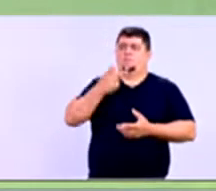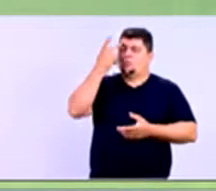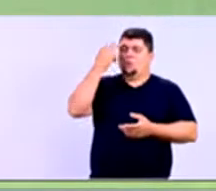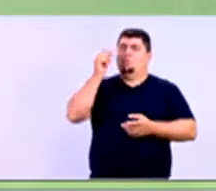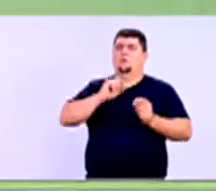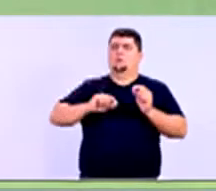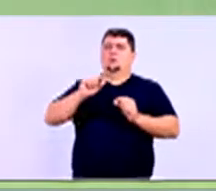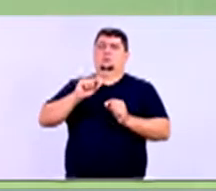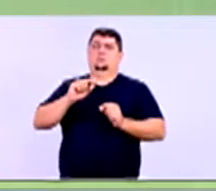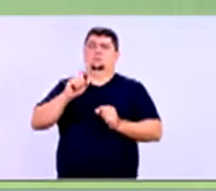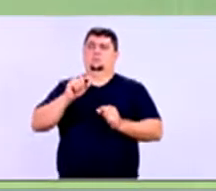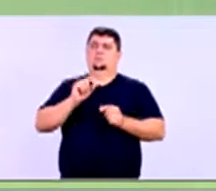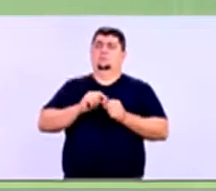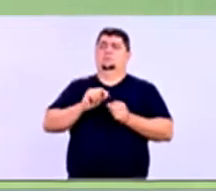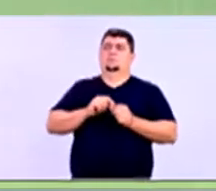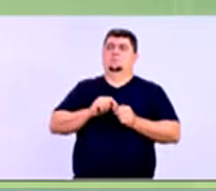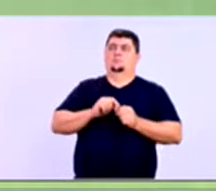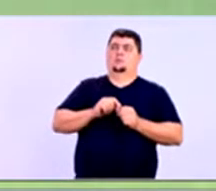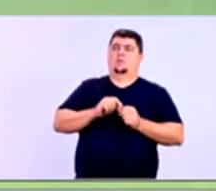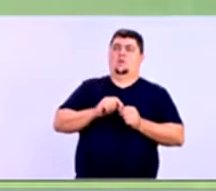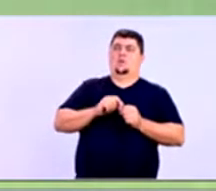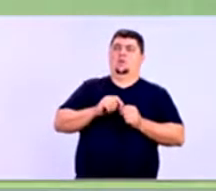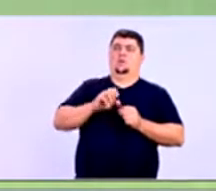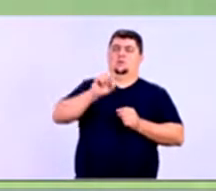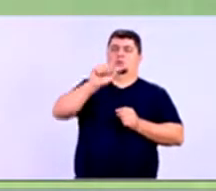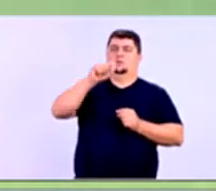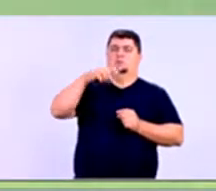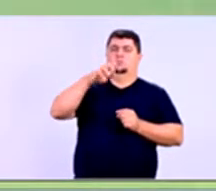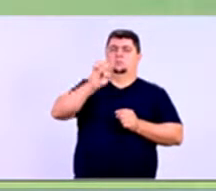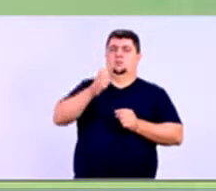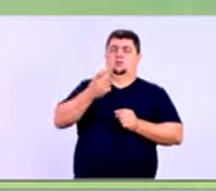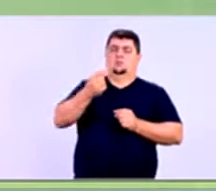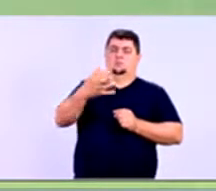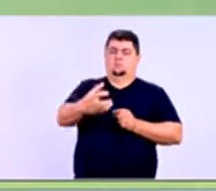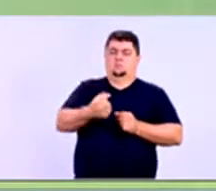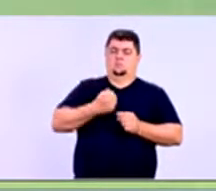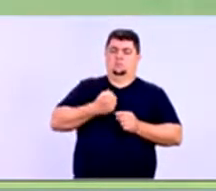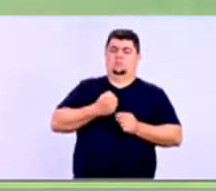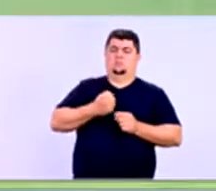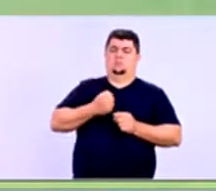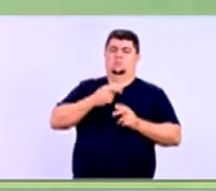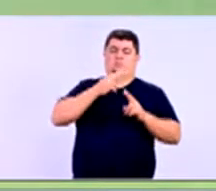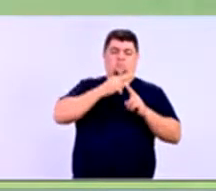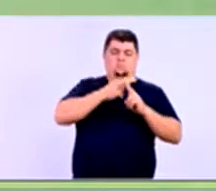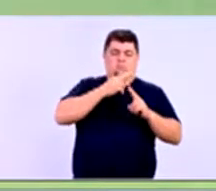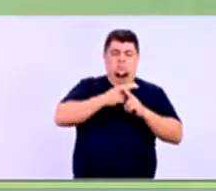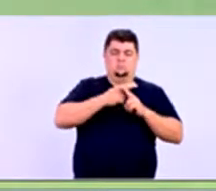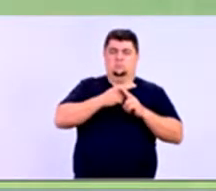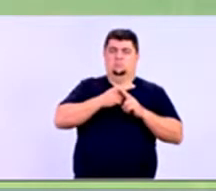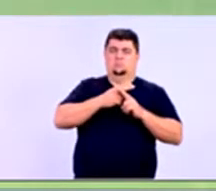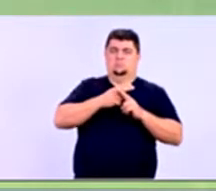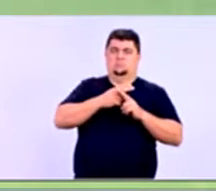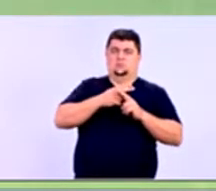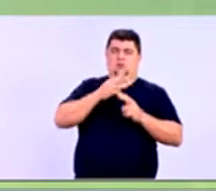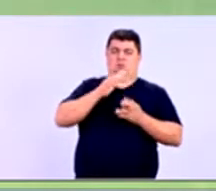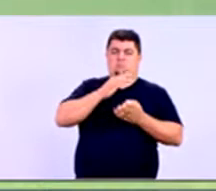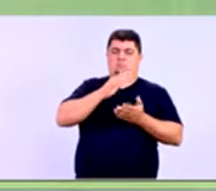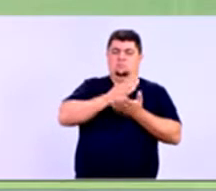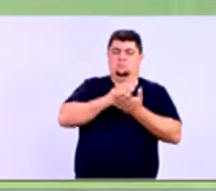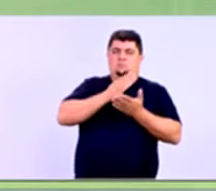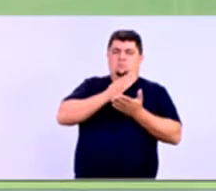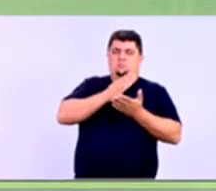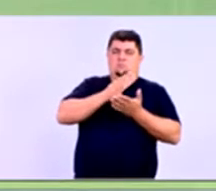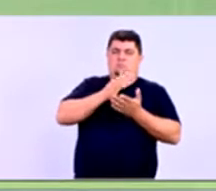comuns é o saque, usado, por exemplo, pela Caixa Econômica no financiamento de